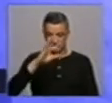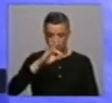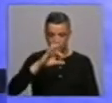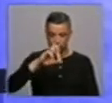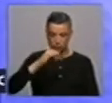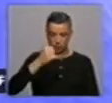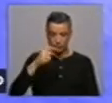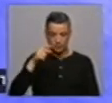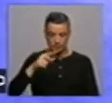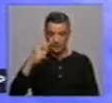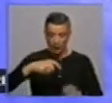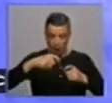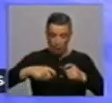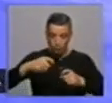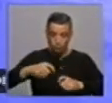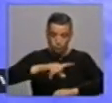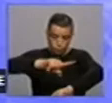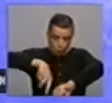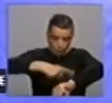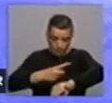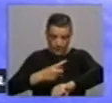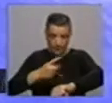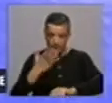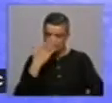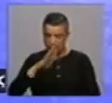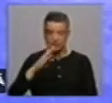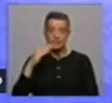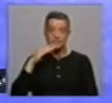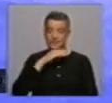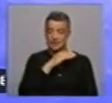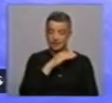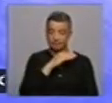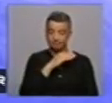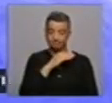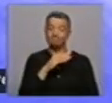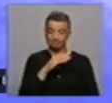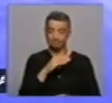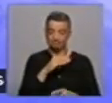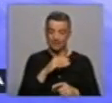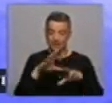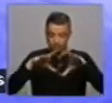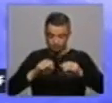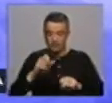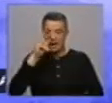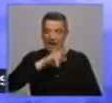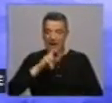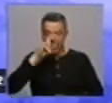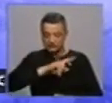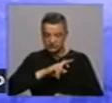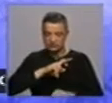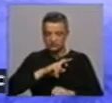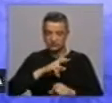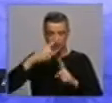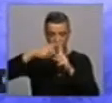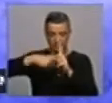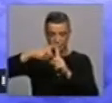mil km por hora. E agora sim, frente fria, é mais ou menos isso. Estamos a falar de um reservatório de gás que está a uma